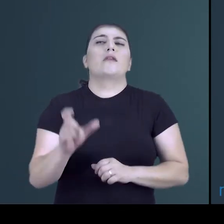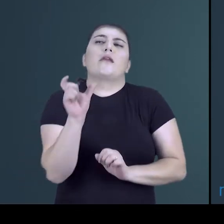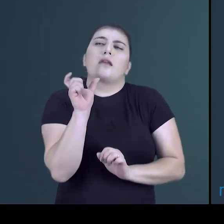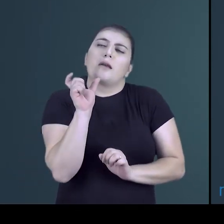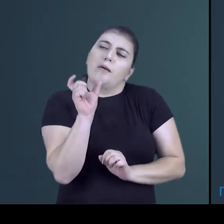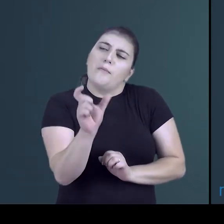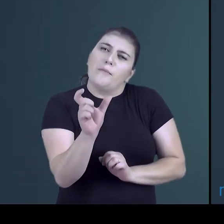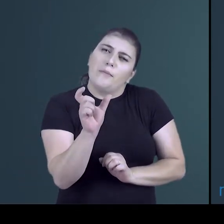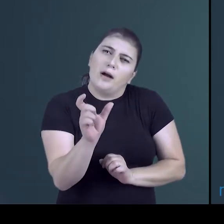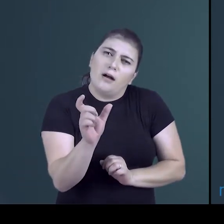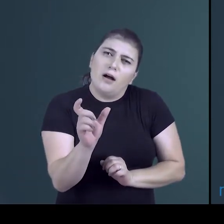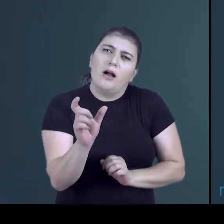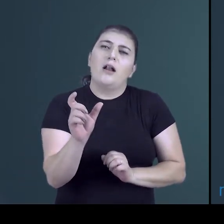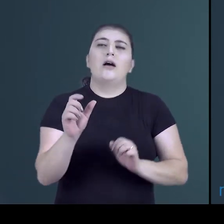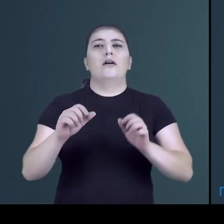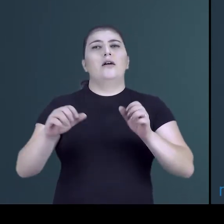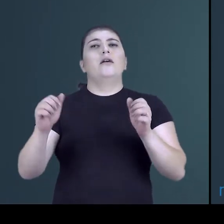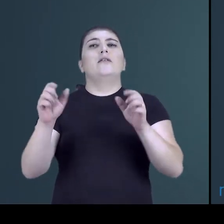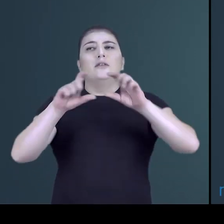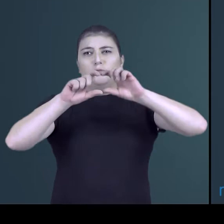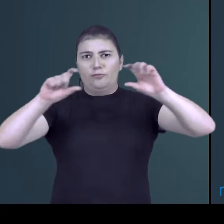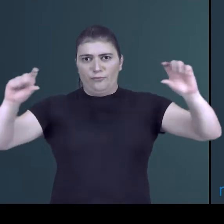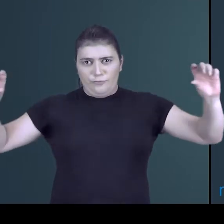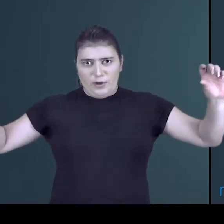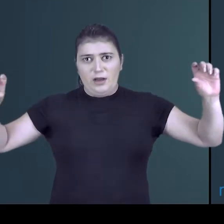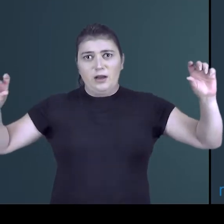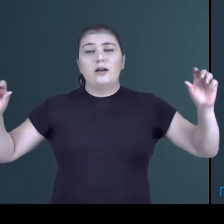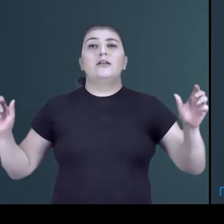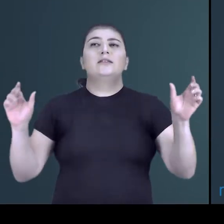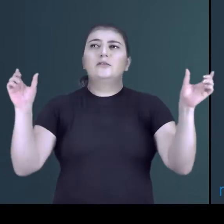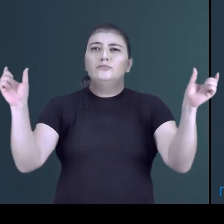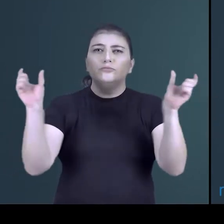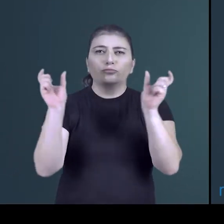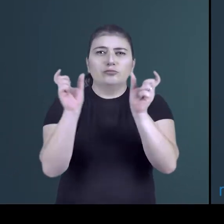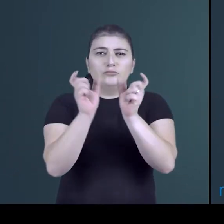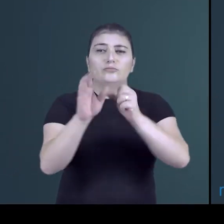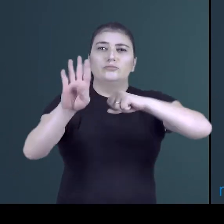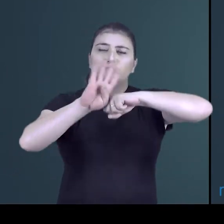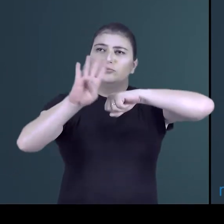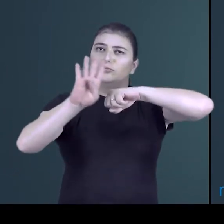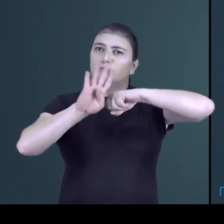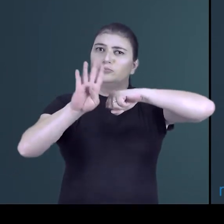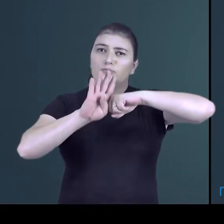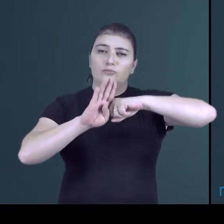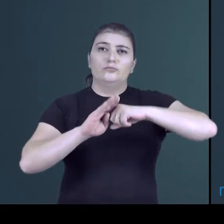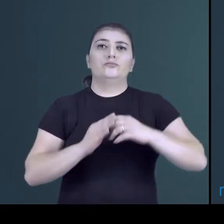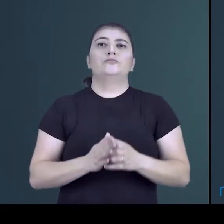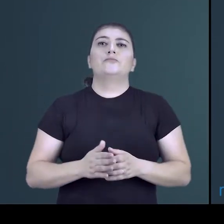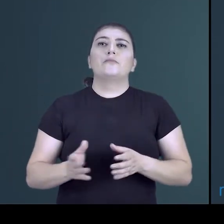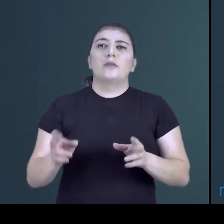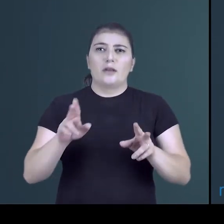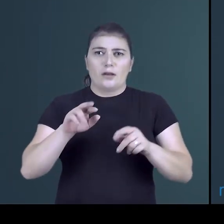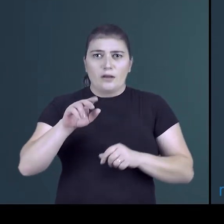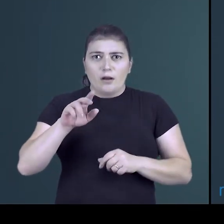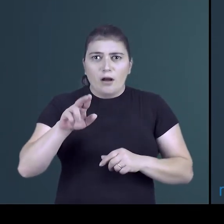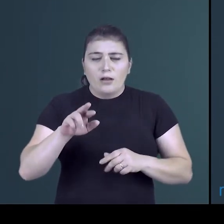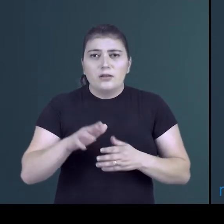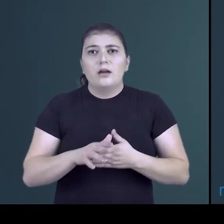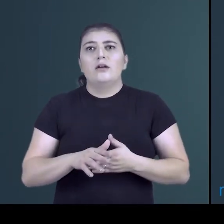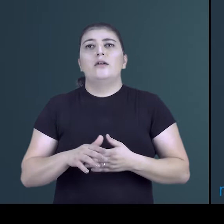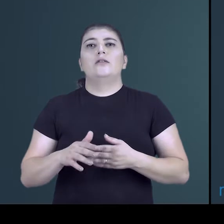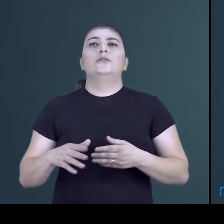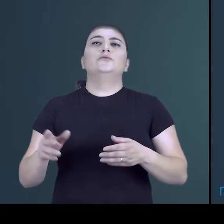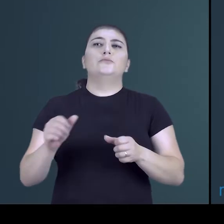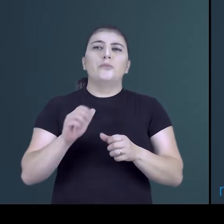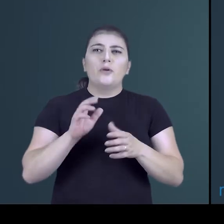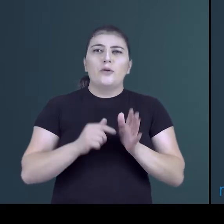é, palavras que transitam e estão em volta desse substantivo. Elas direcionam-se para esse